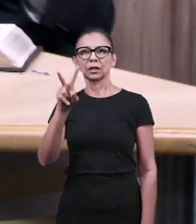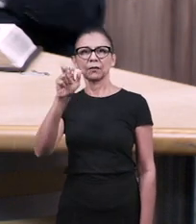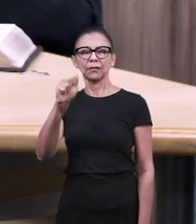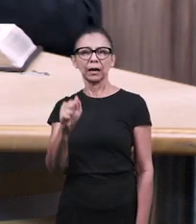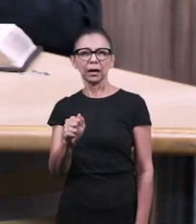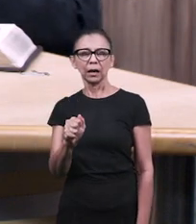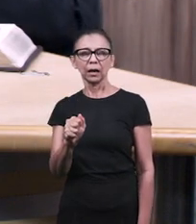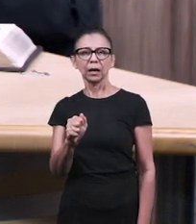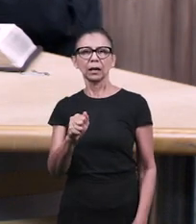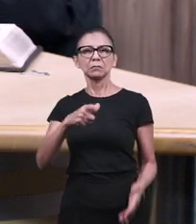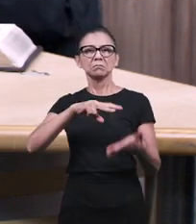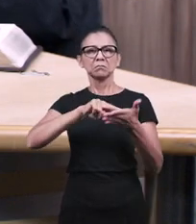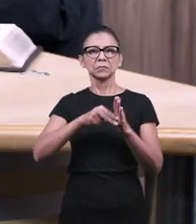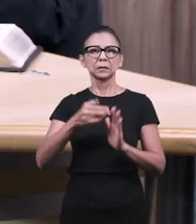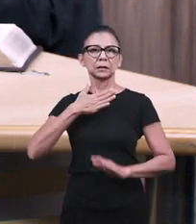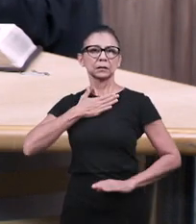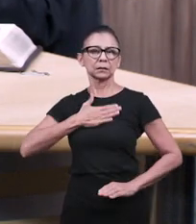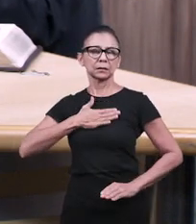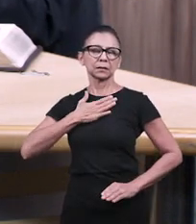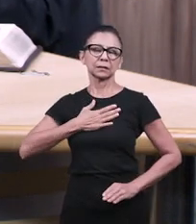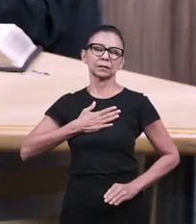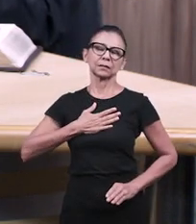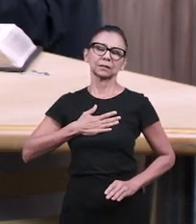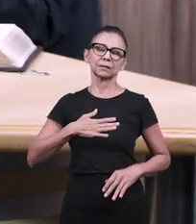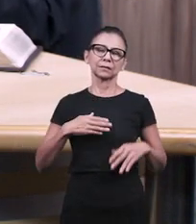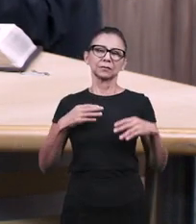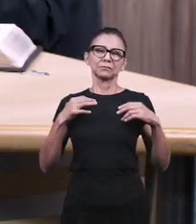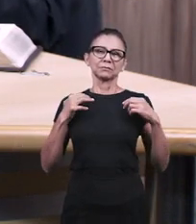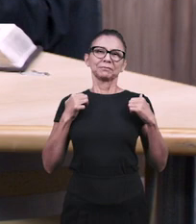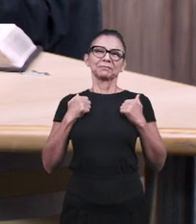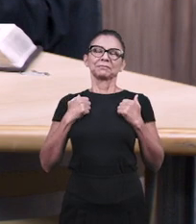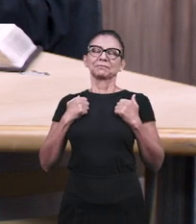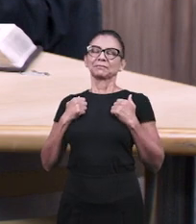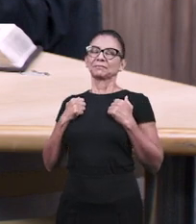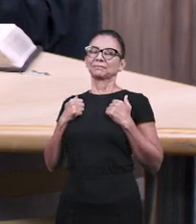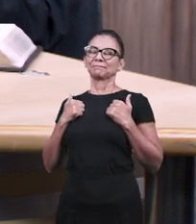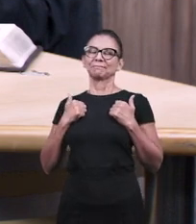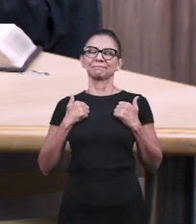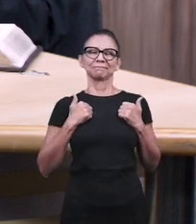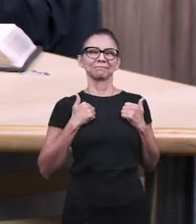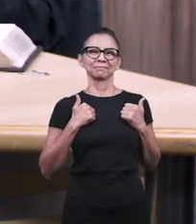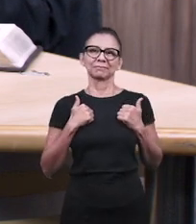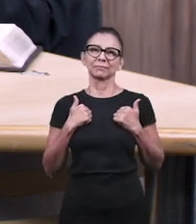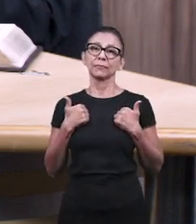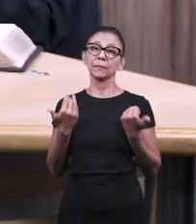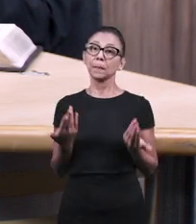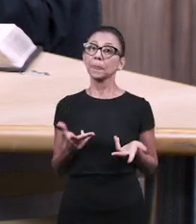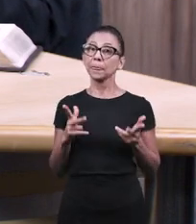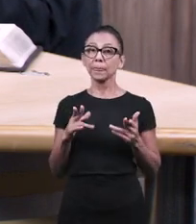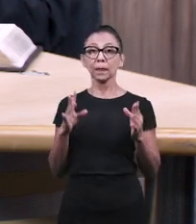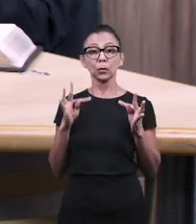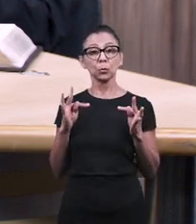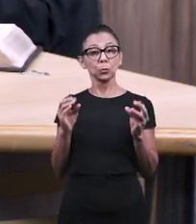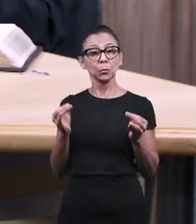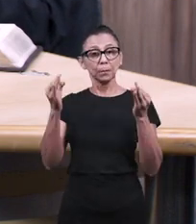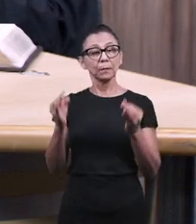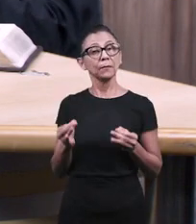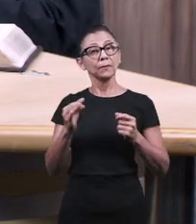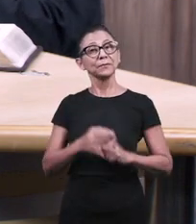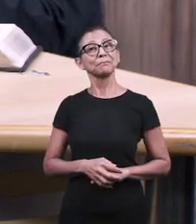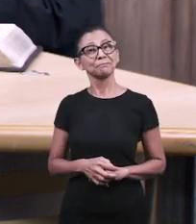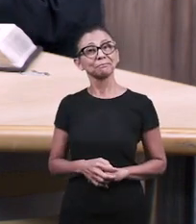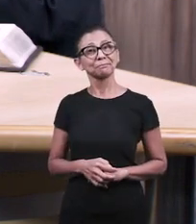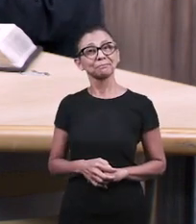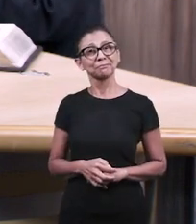repouso, teria que estar tudo perfeito, como Deus fez tudo perfeito.